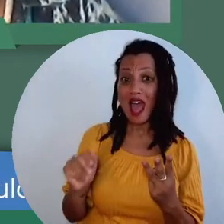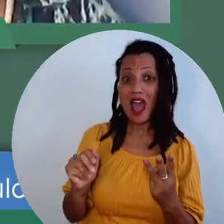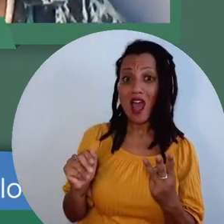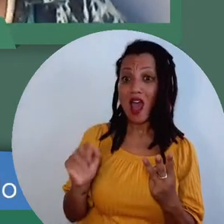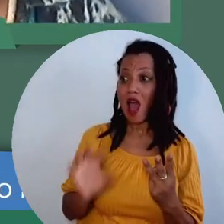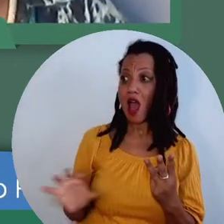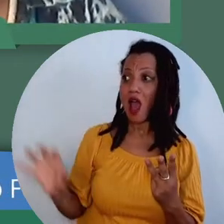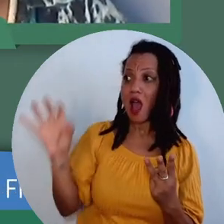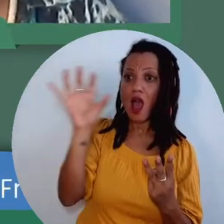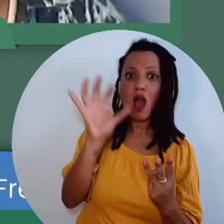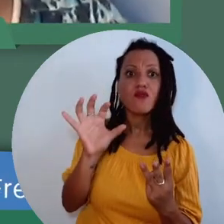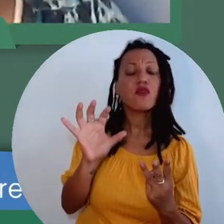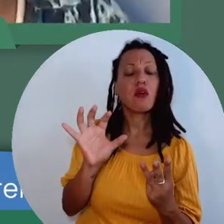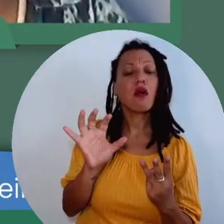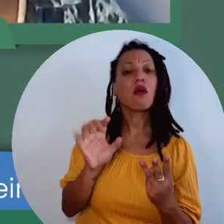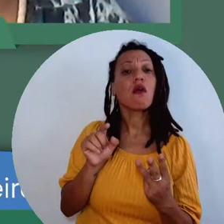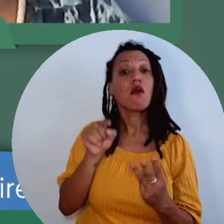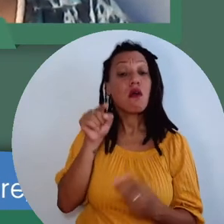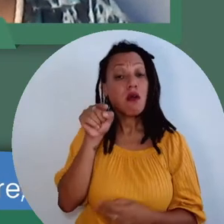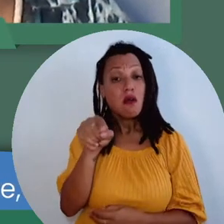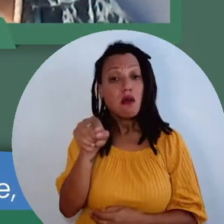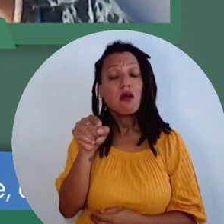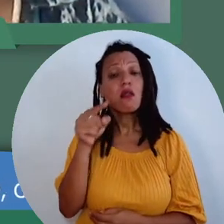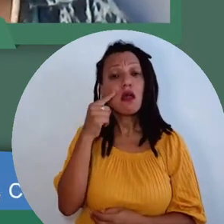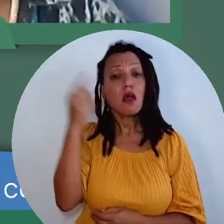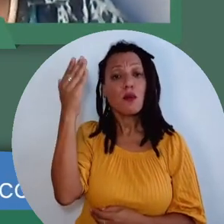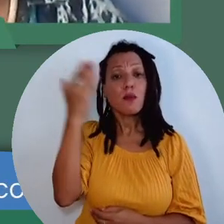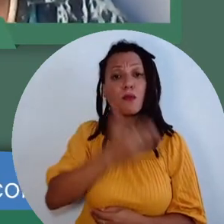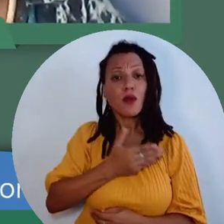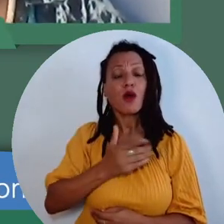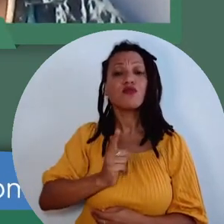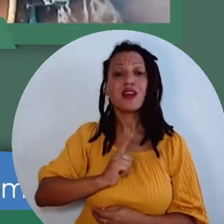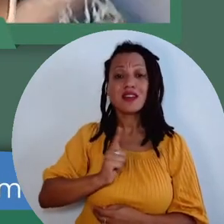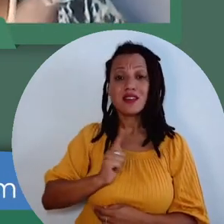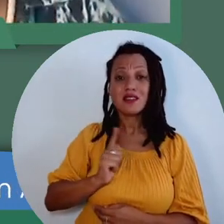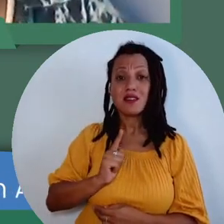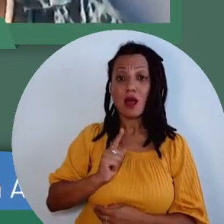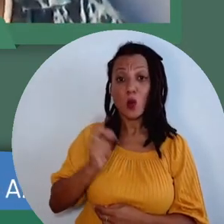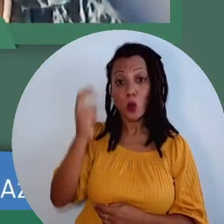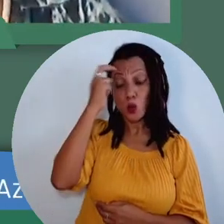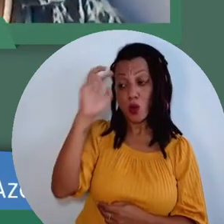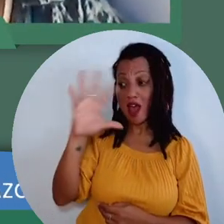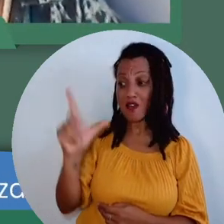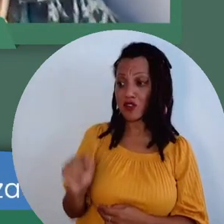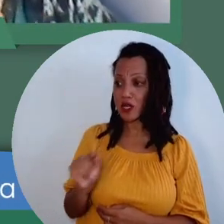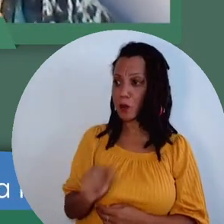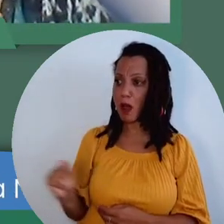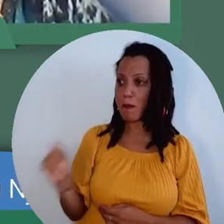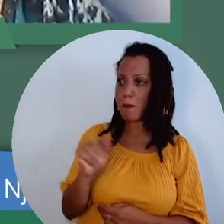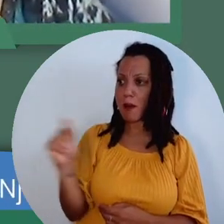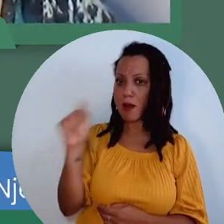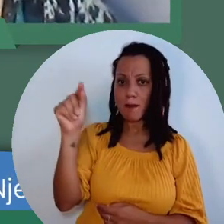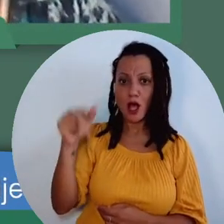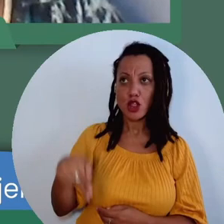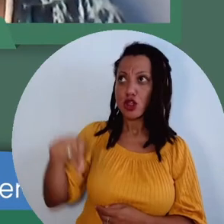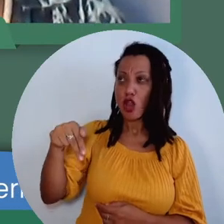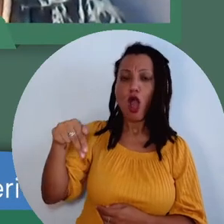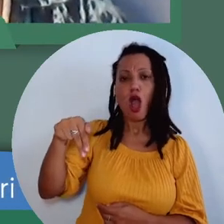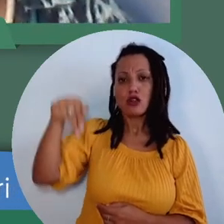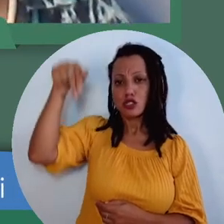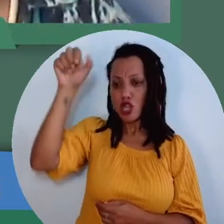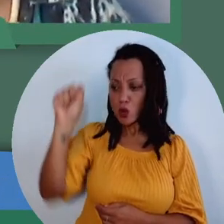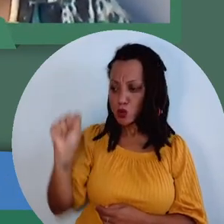em geral, e vai provar que existe pontos de unidades na cultura africana, né? Então, do norte ao